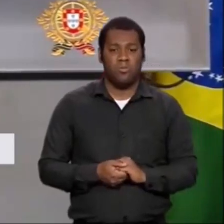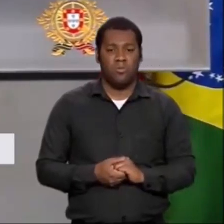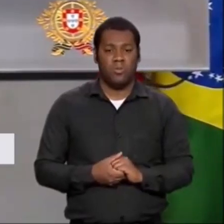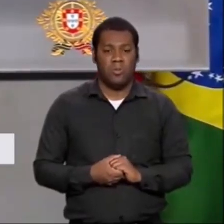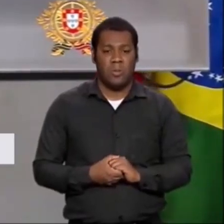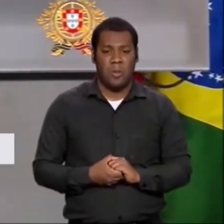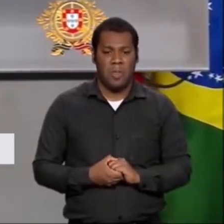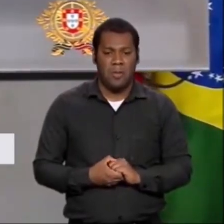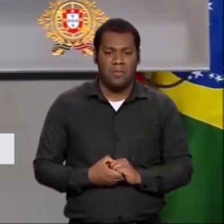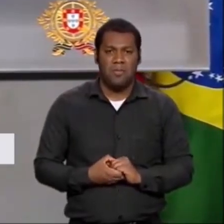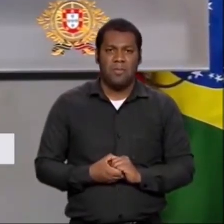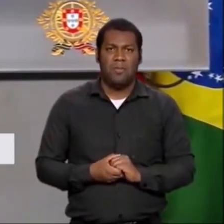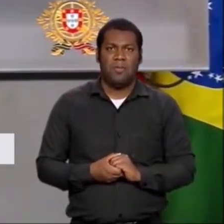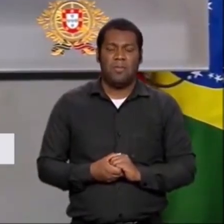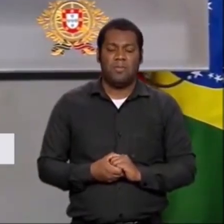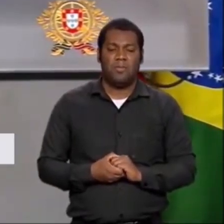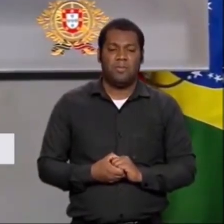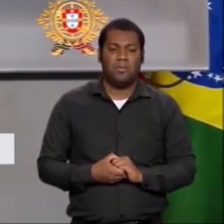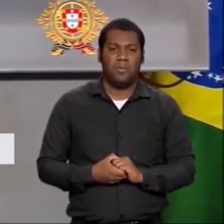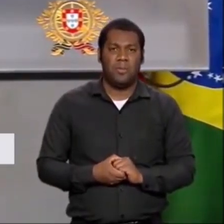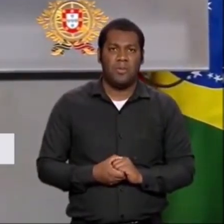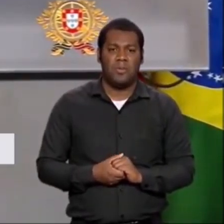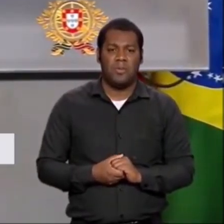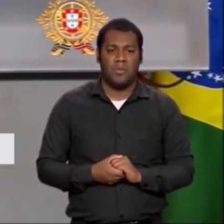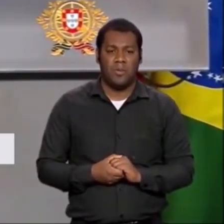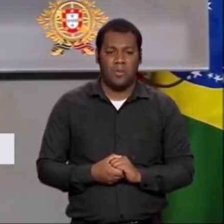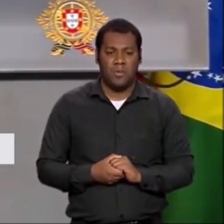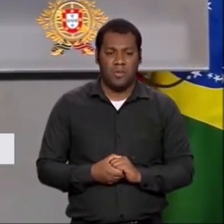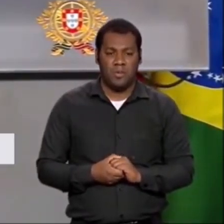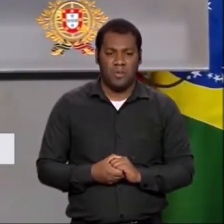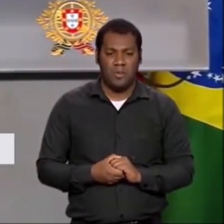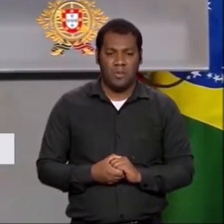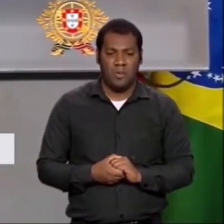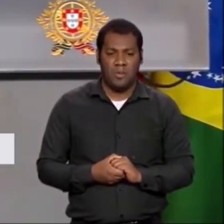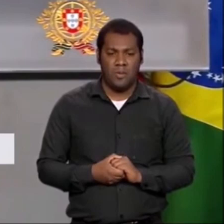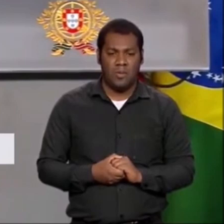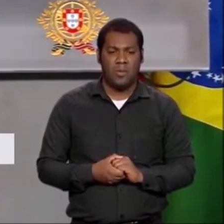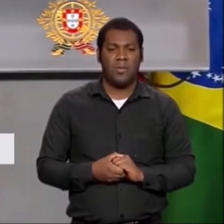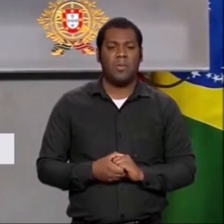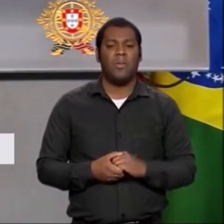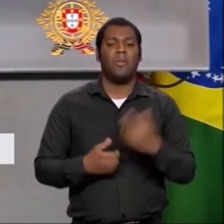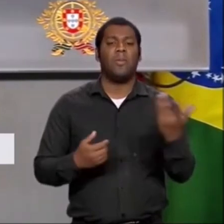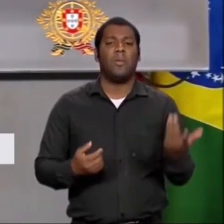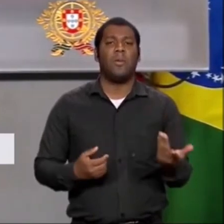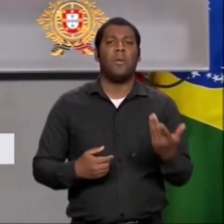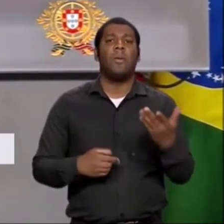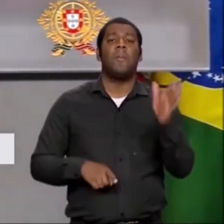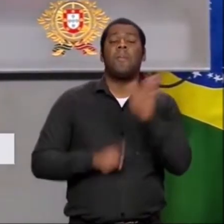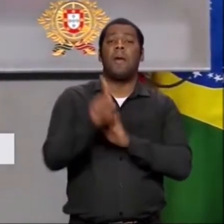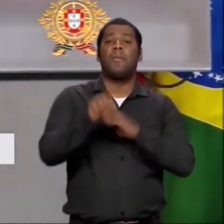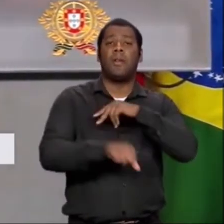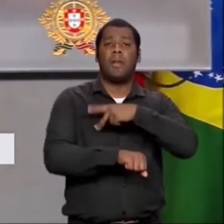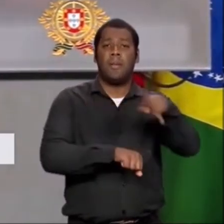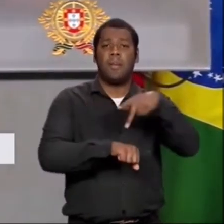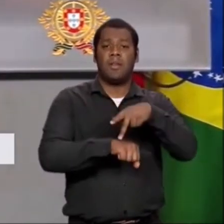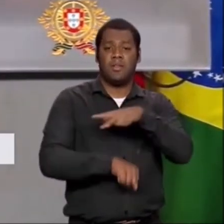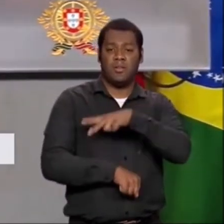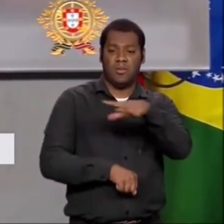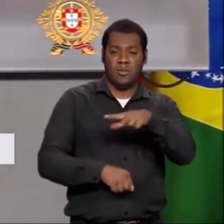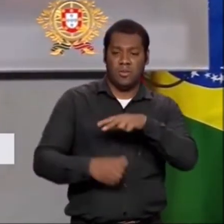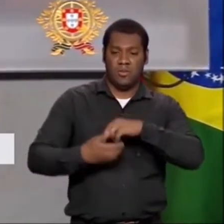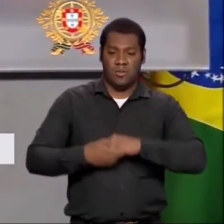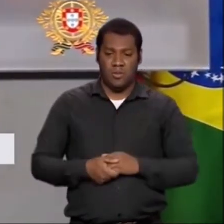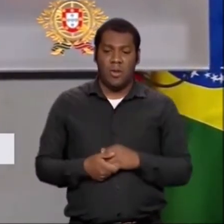Brasil e futebol. Okay. Inês Lima, da Agência Lusa. Ao Presidente de Portugal, eu pergunto se depois das